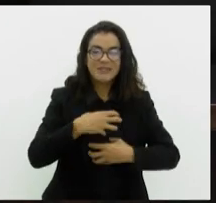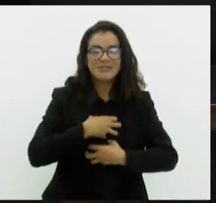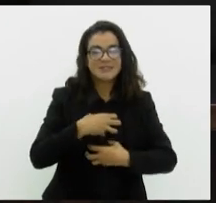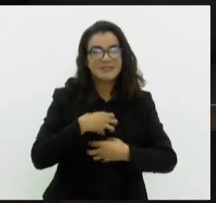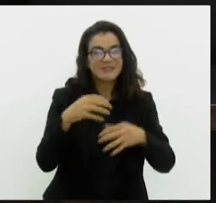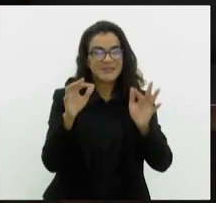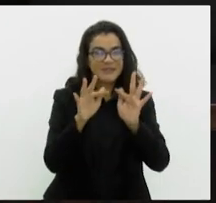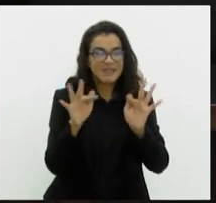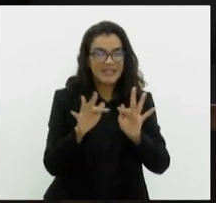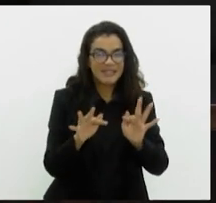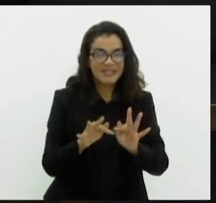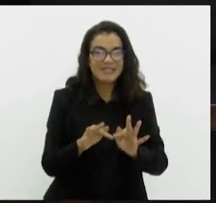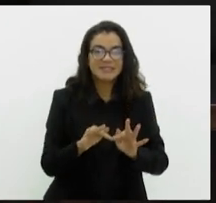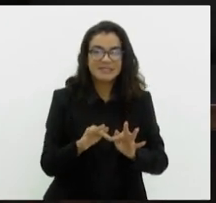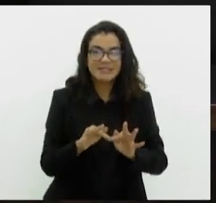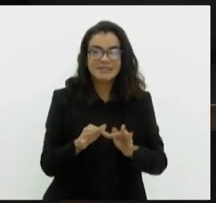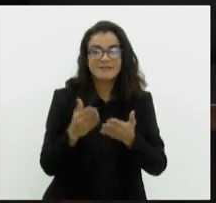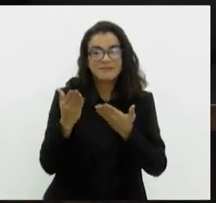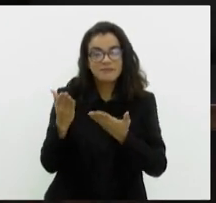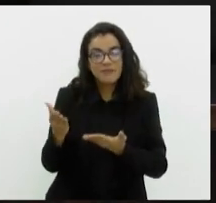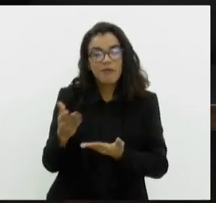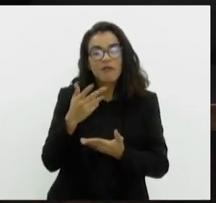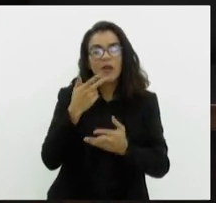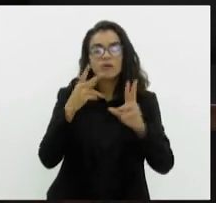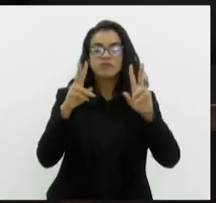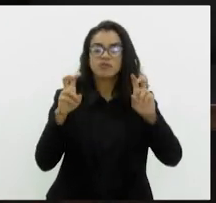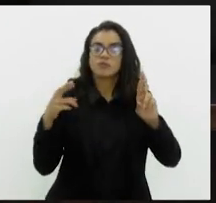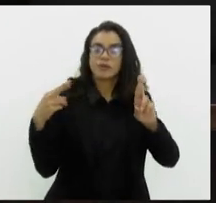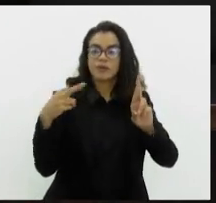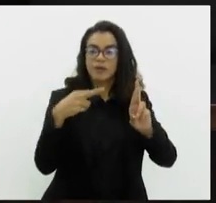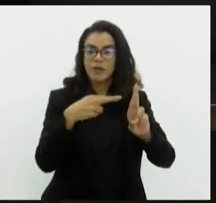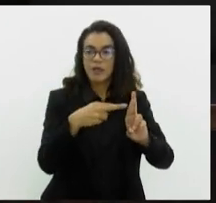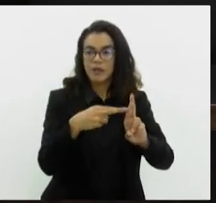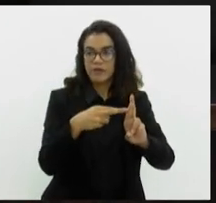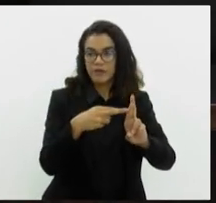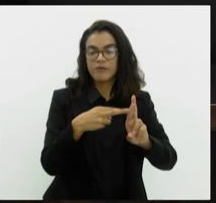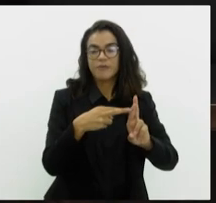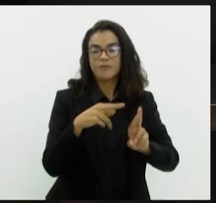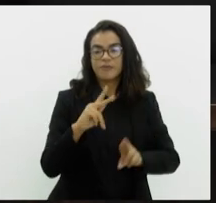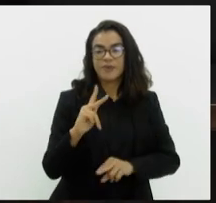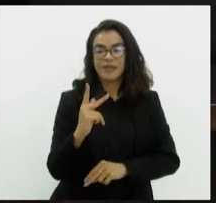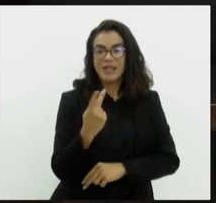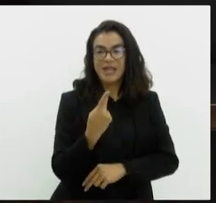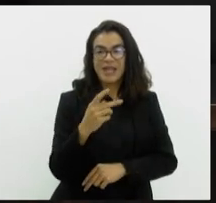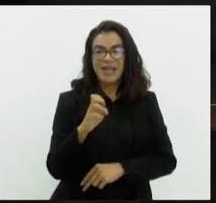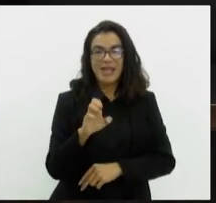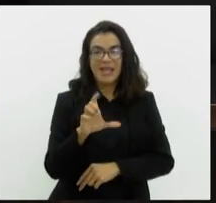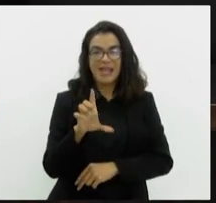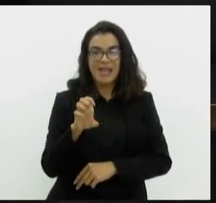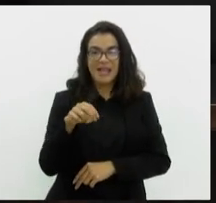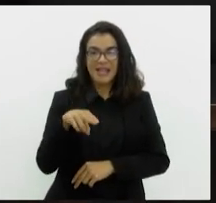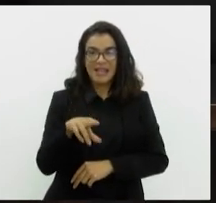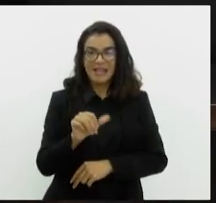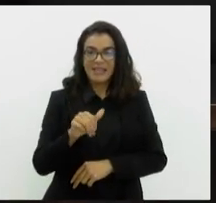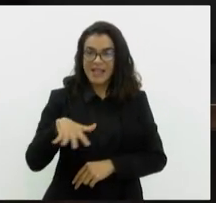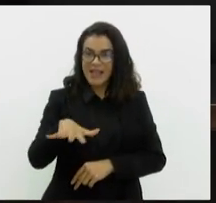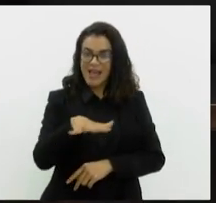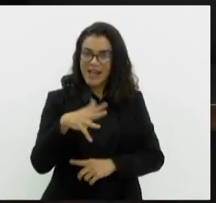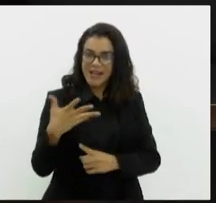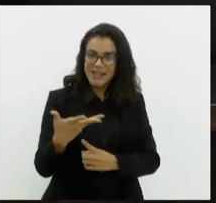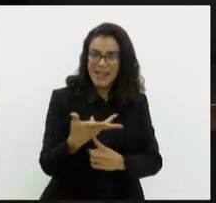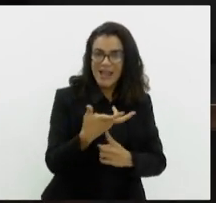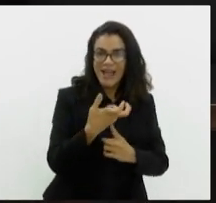Flávia Oliveira, na sua fala, trouxe a referência da Helena Teodoro também no campo das artes,